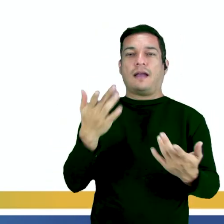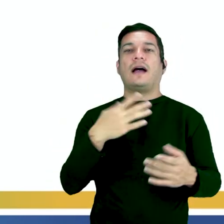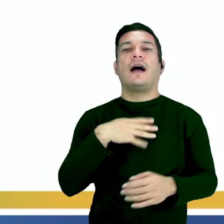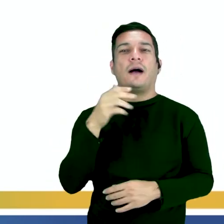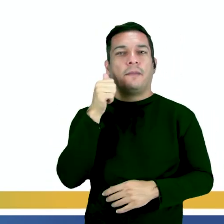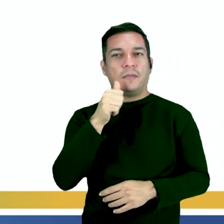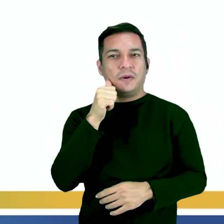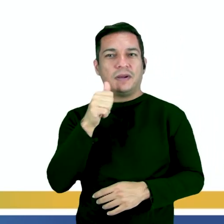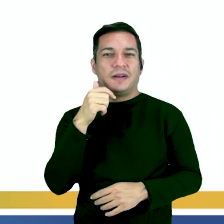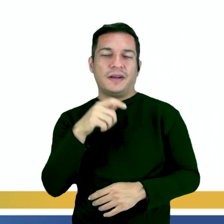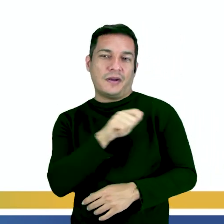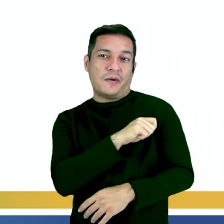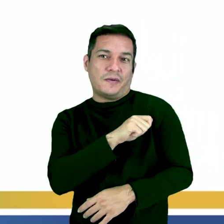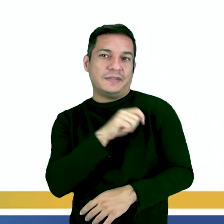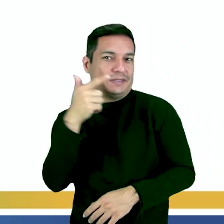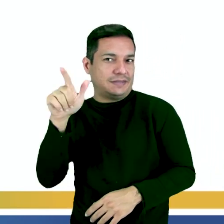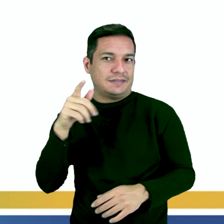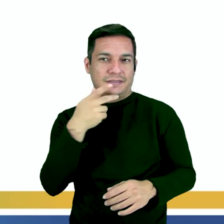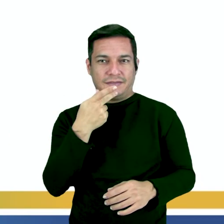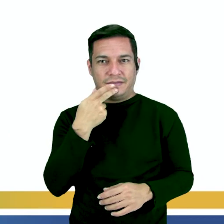diz uma outra estudante.